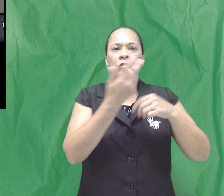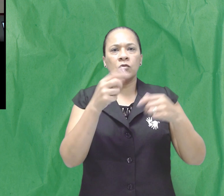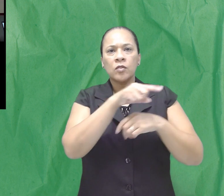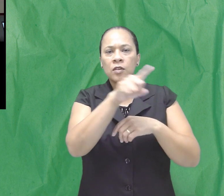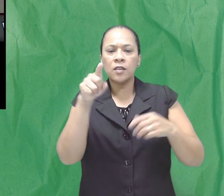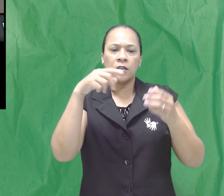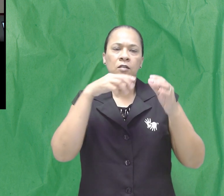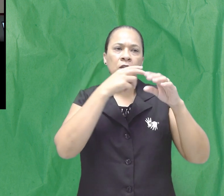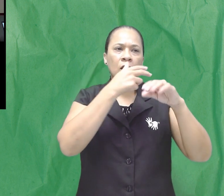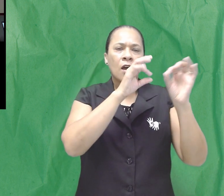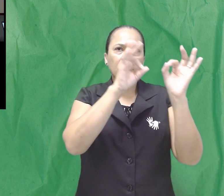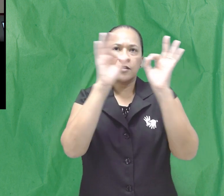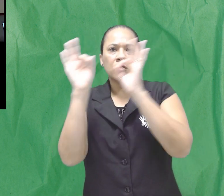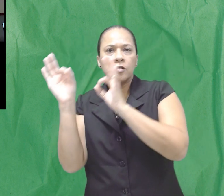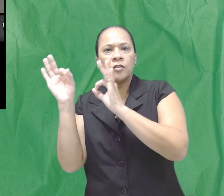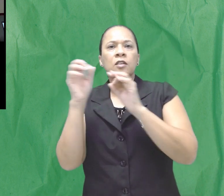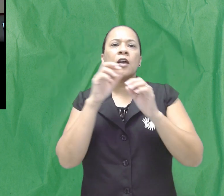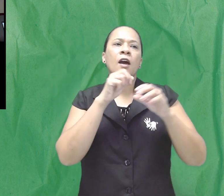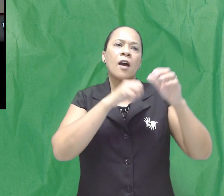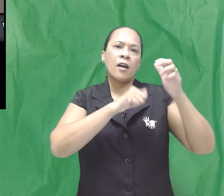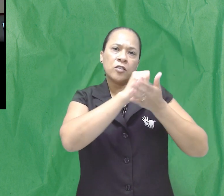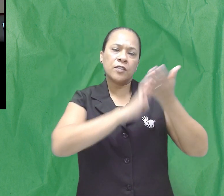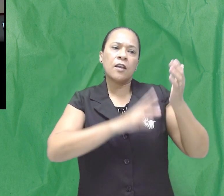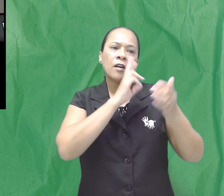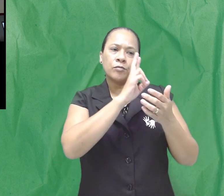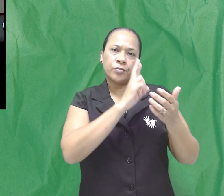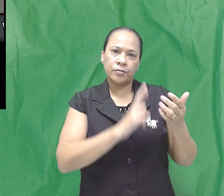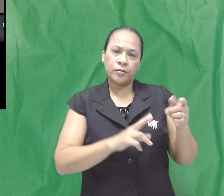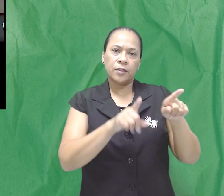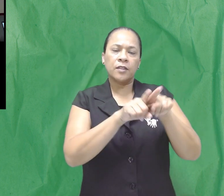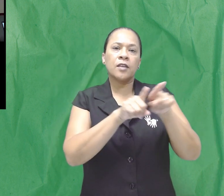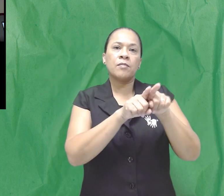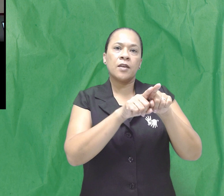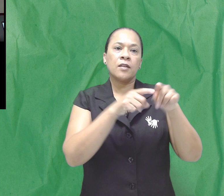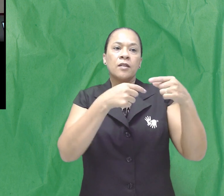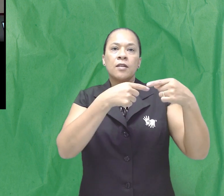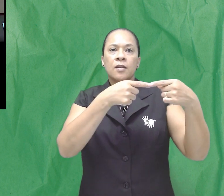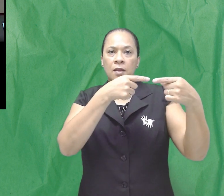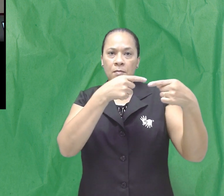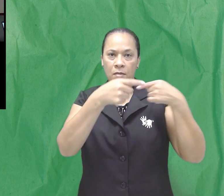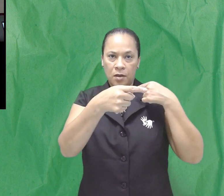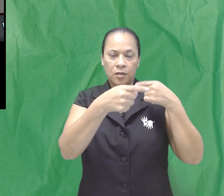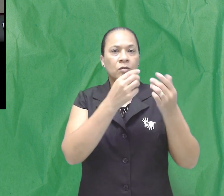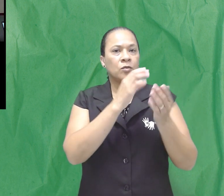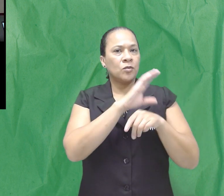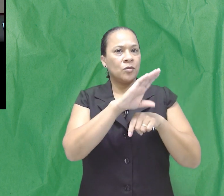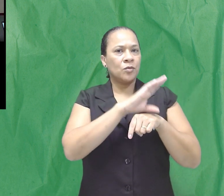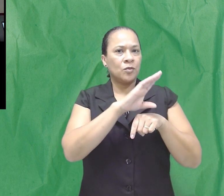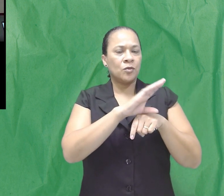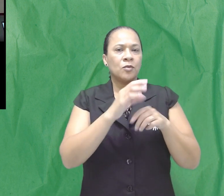indicados e resolvam a atividade avaliativa referente à nossa primeira semana de curso,